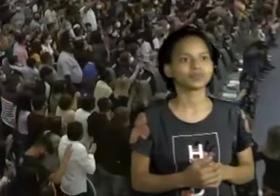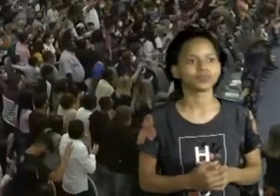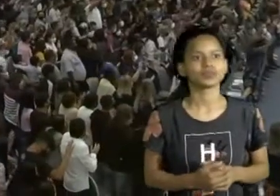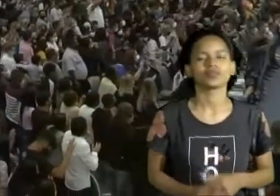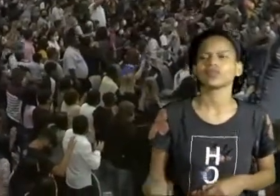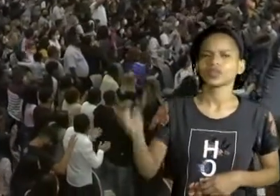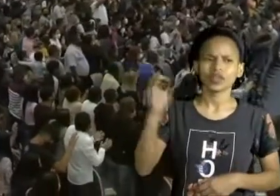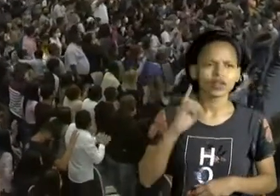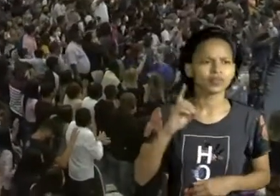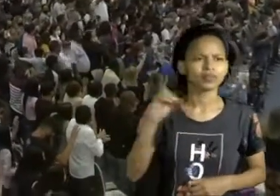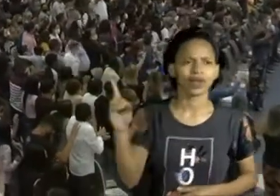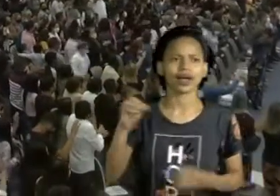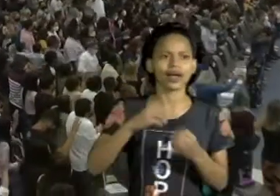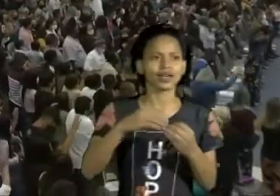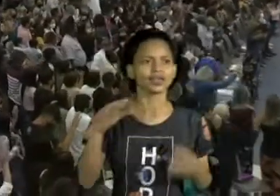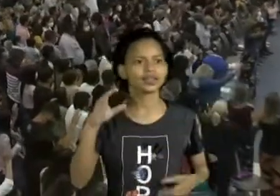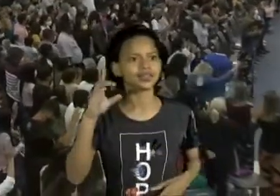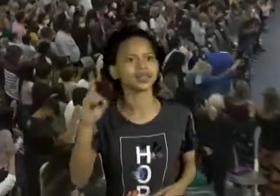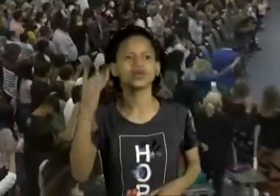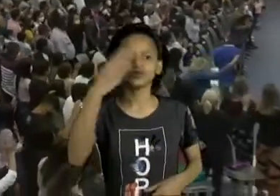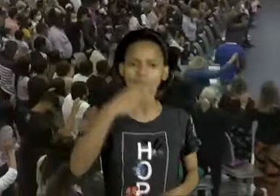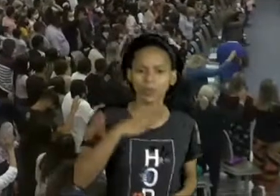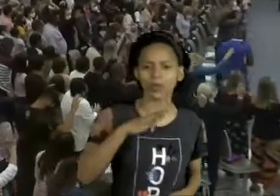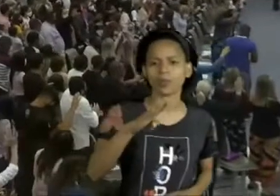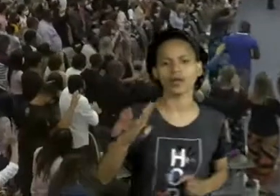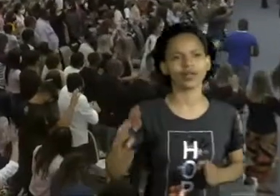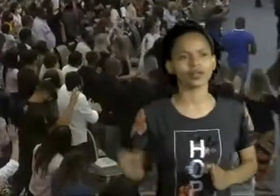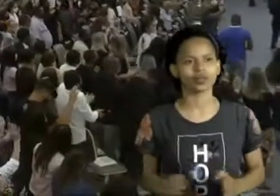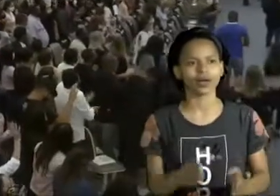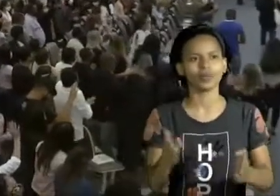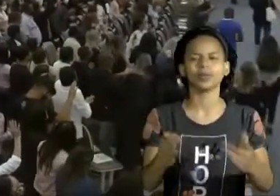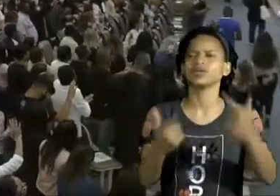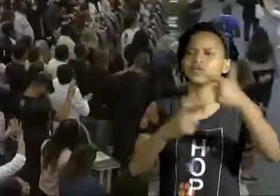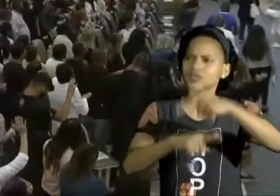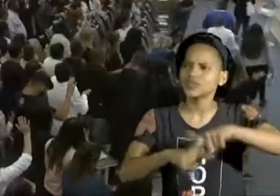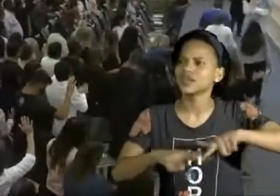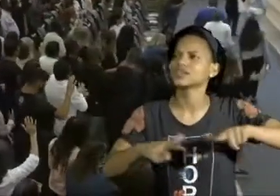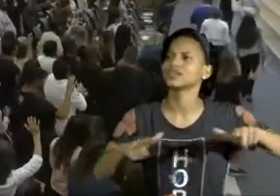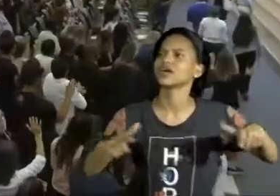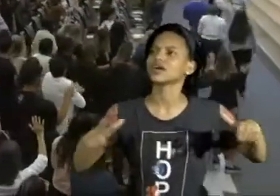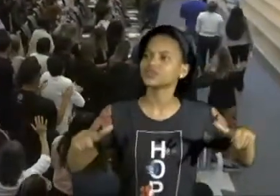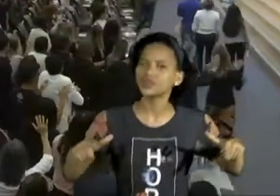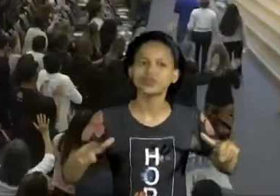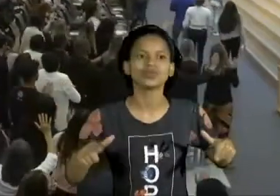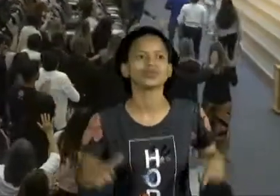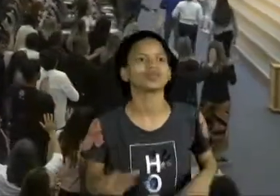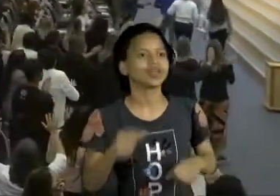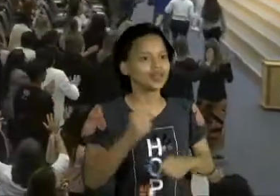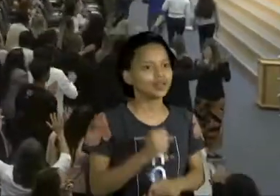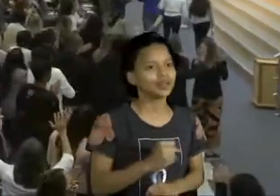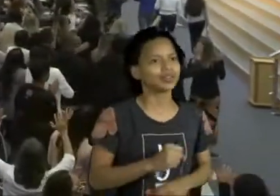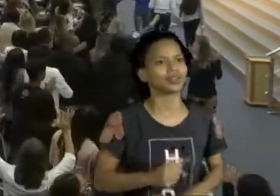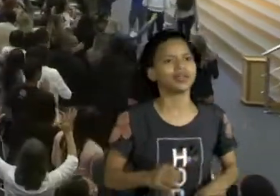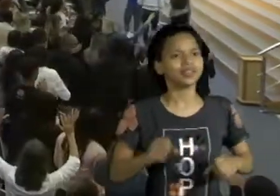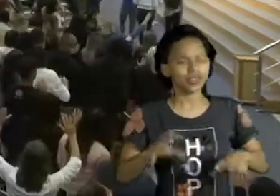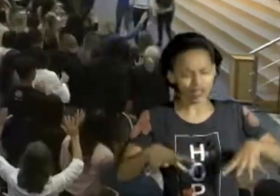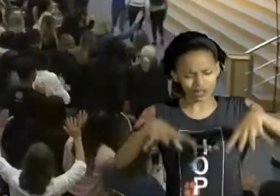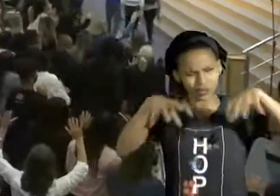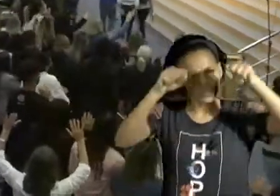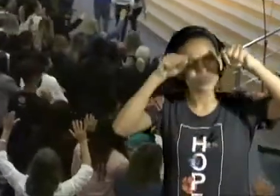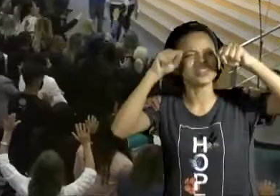milagres, Deus de promessas. Vem! Hoje na escuridão, meu